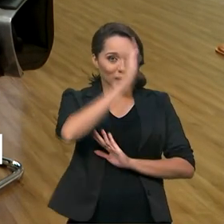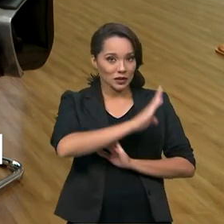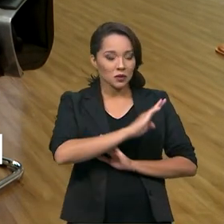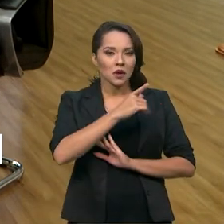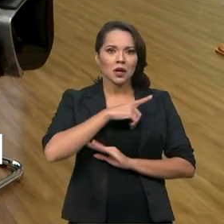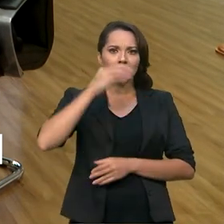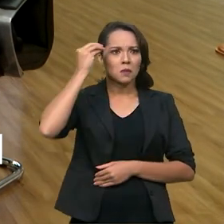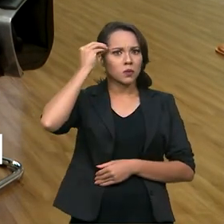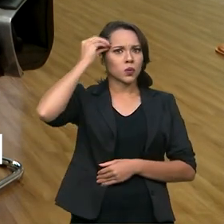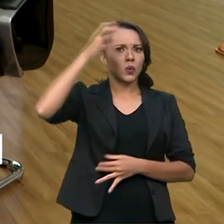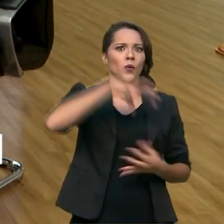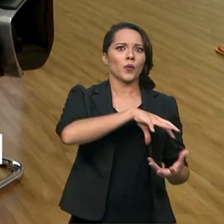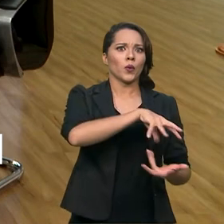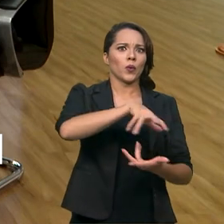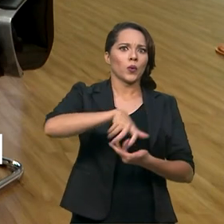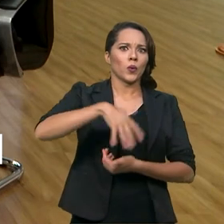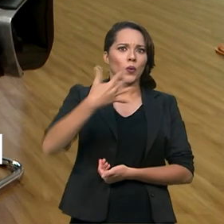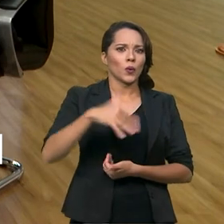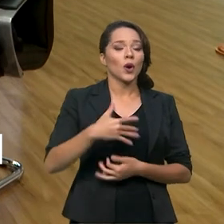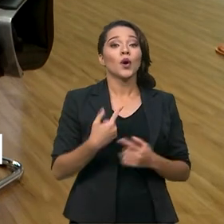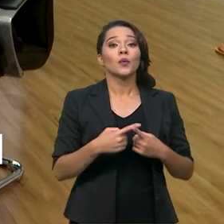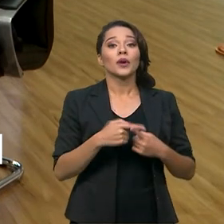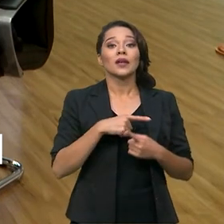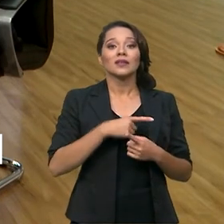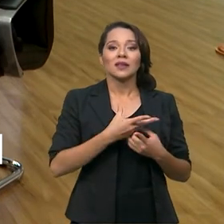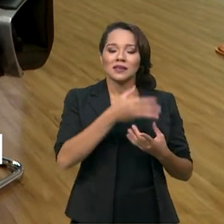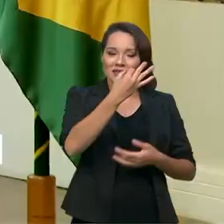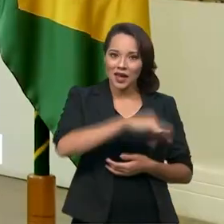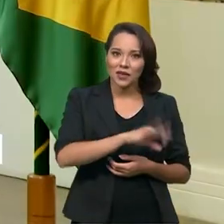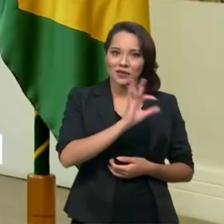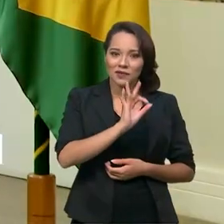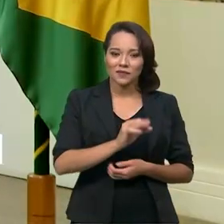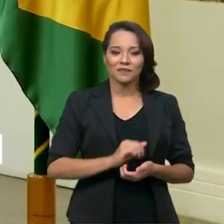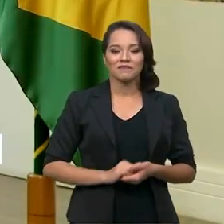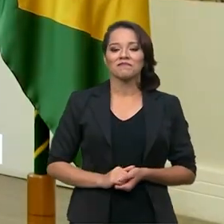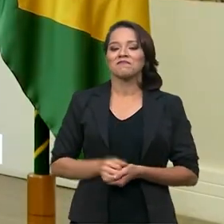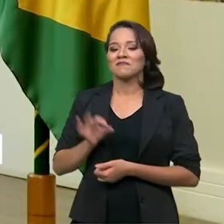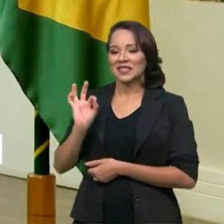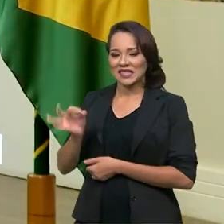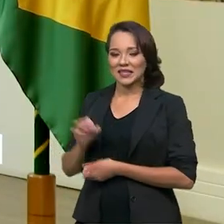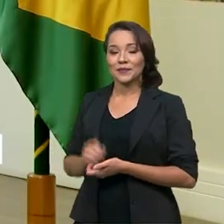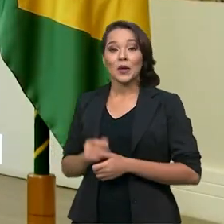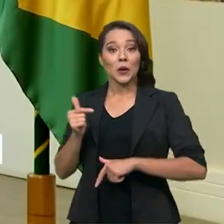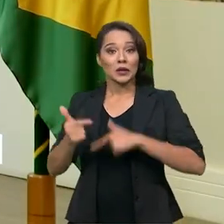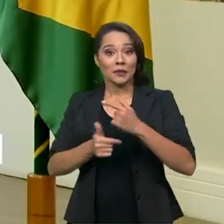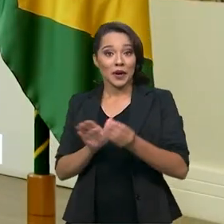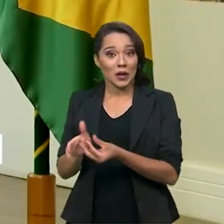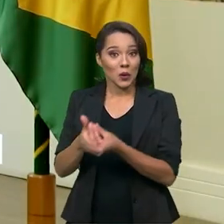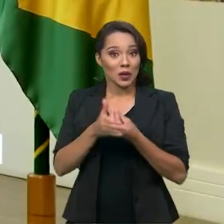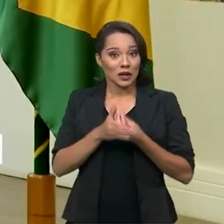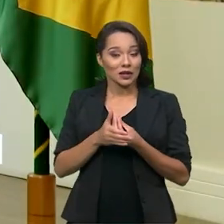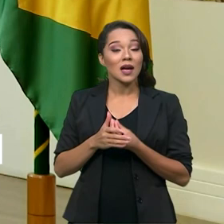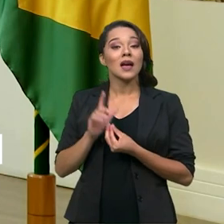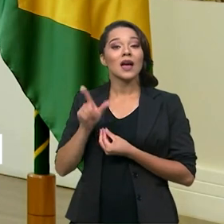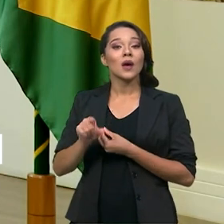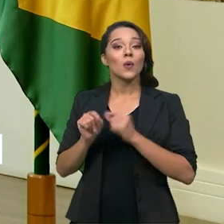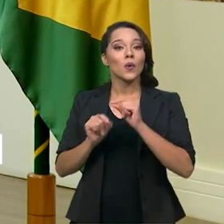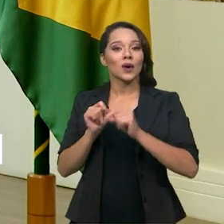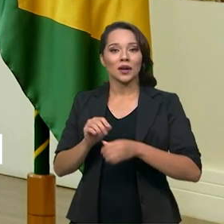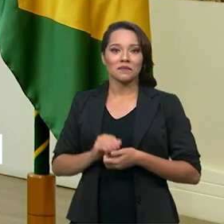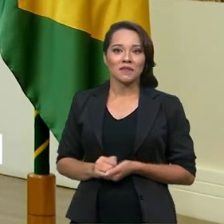inclusive reconhecido internacionalmente por ter dado muito certo, né? Sem dúvida nenhuma. A Operação Acolhida consiste